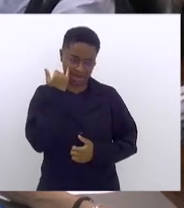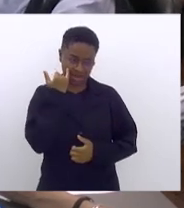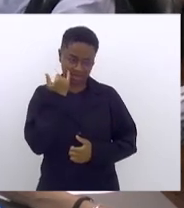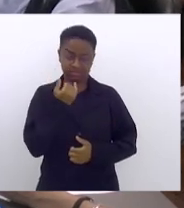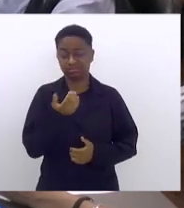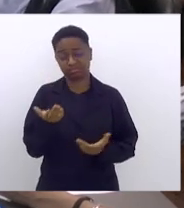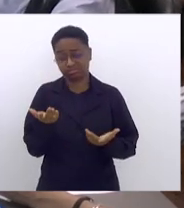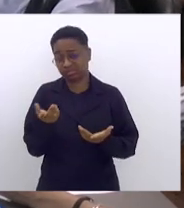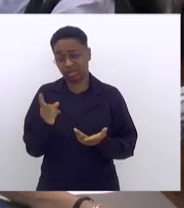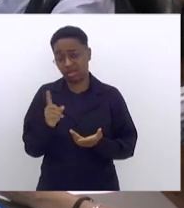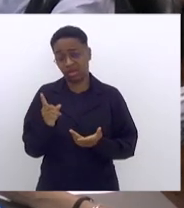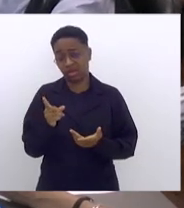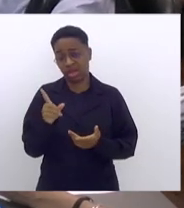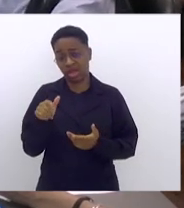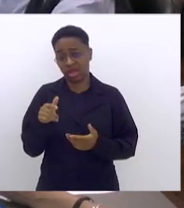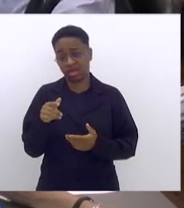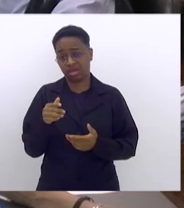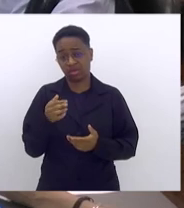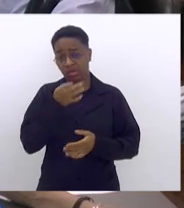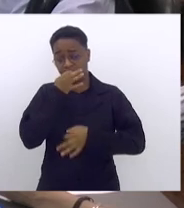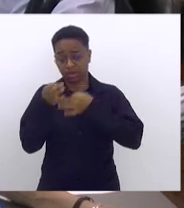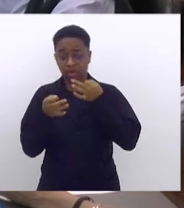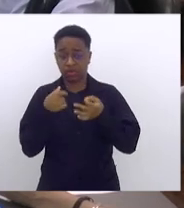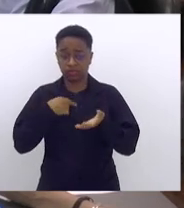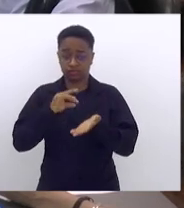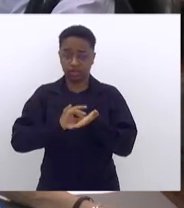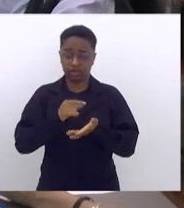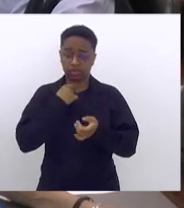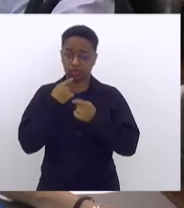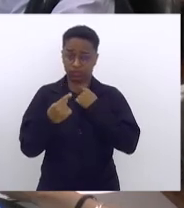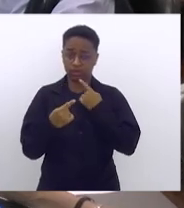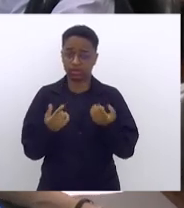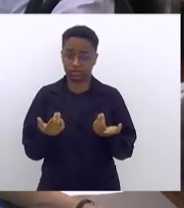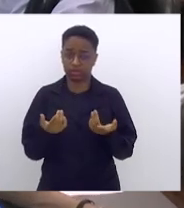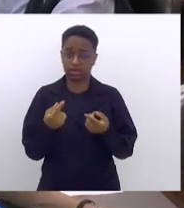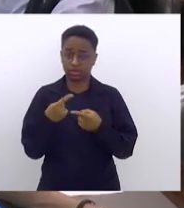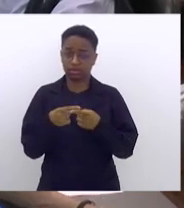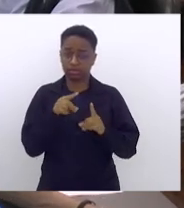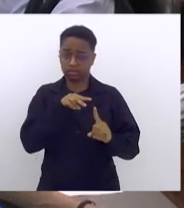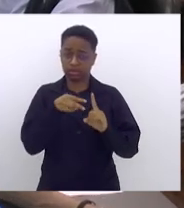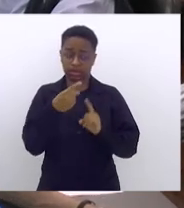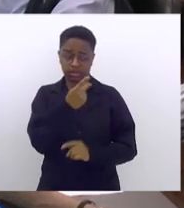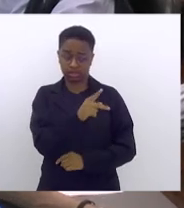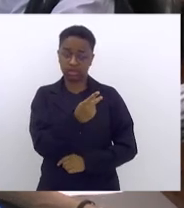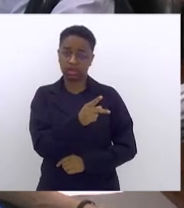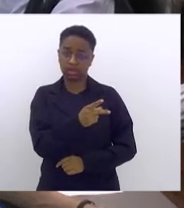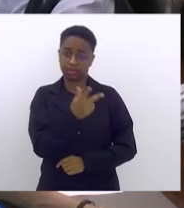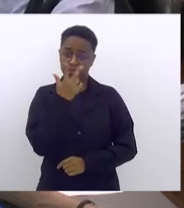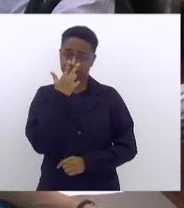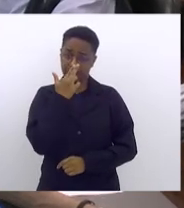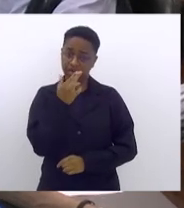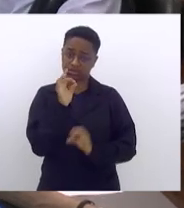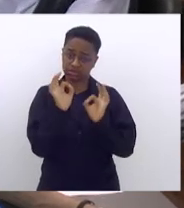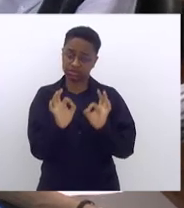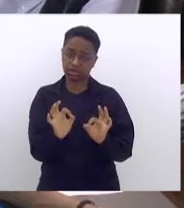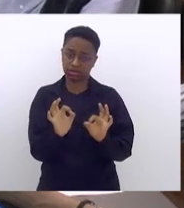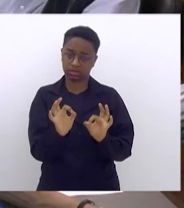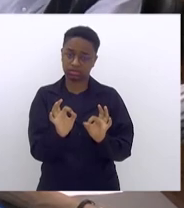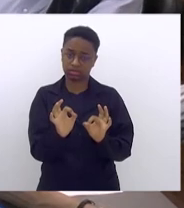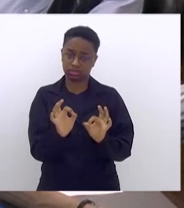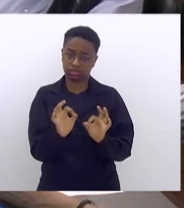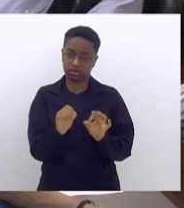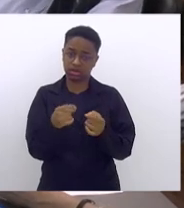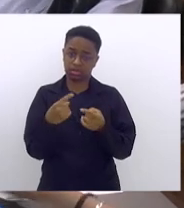Não, a posição do colegiado. Eu tenho, de fato, dúvidas. A visão do deputado Serafini me parece adequada numa